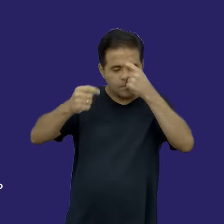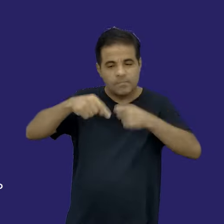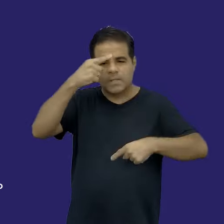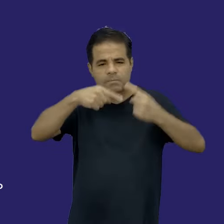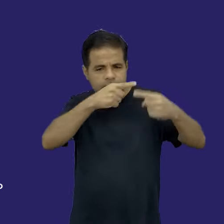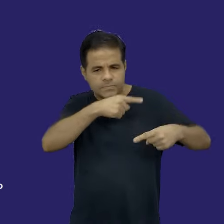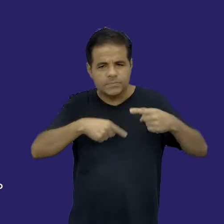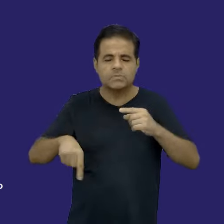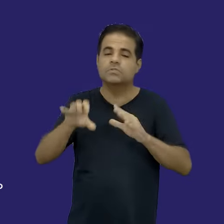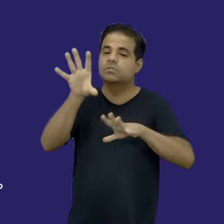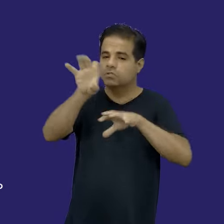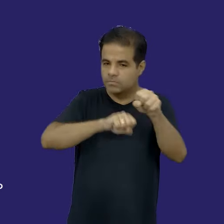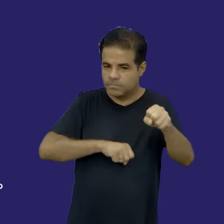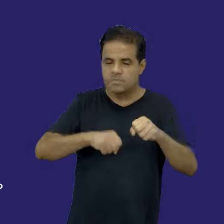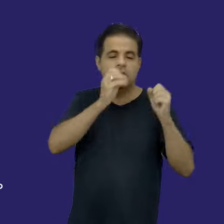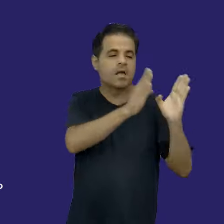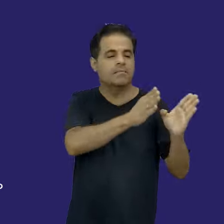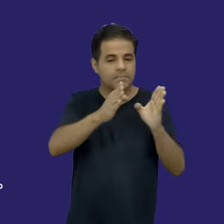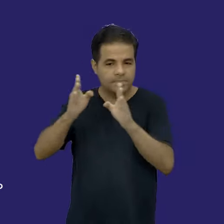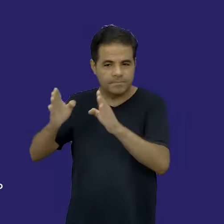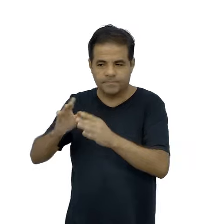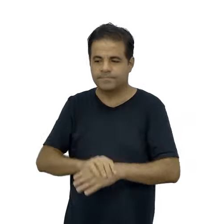discutidos na formação de etapa.